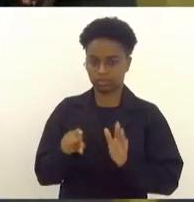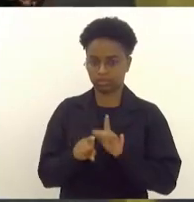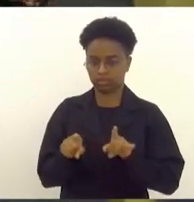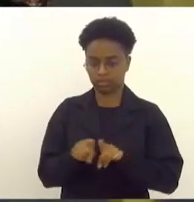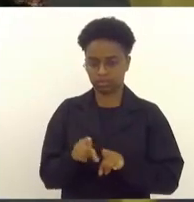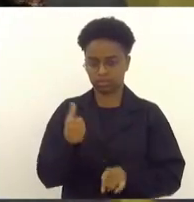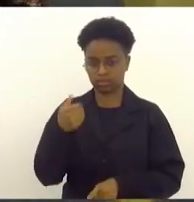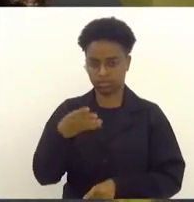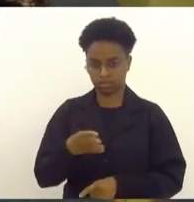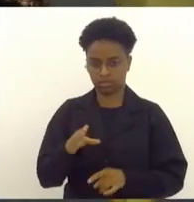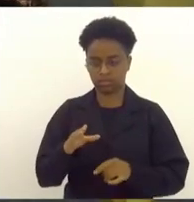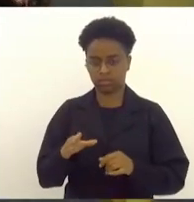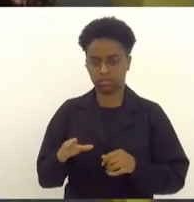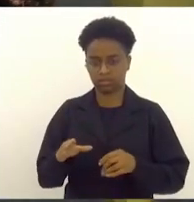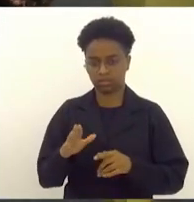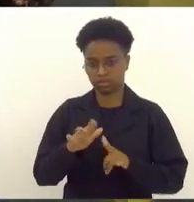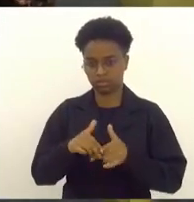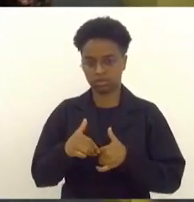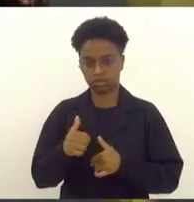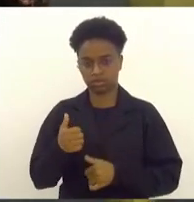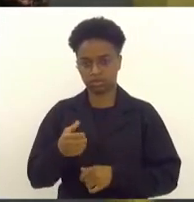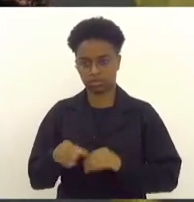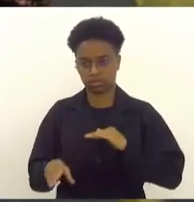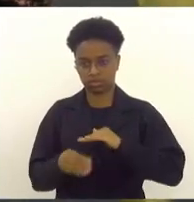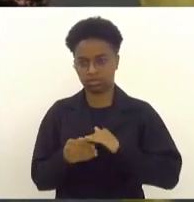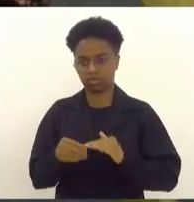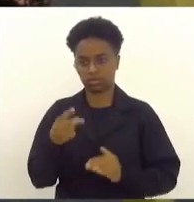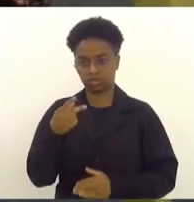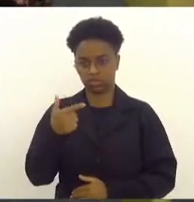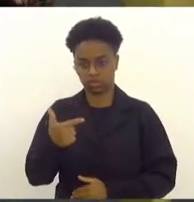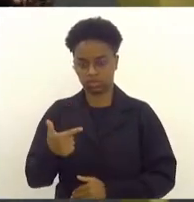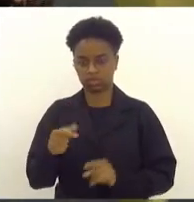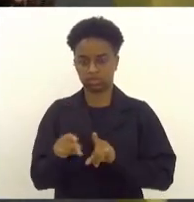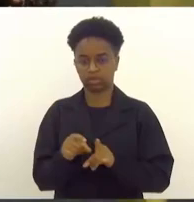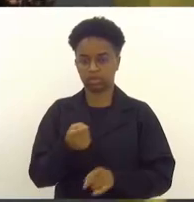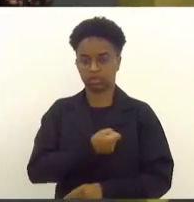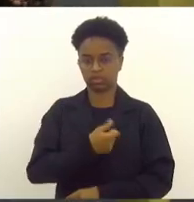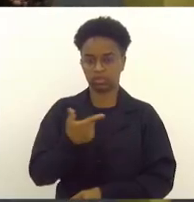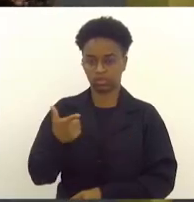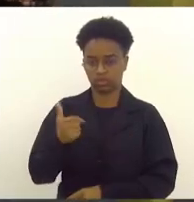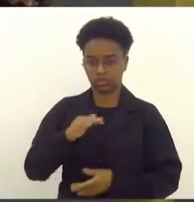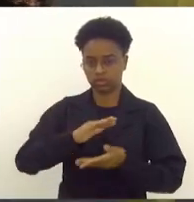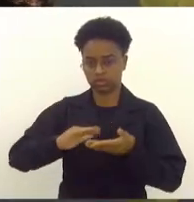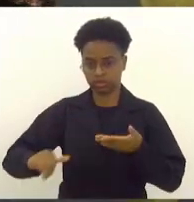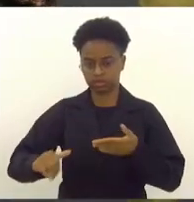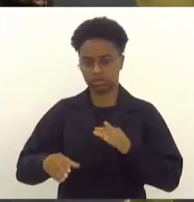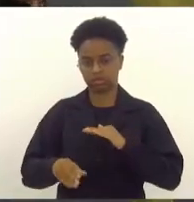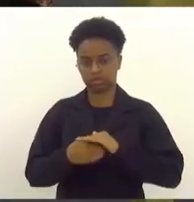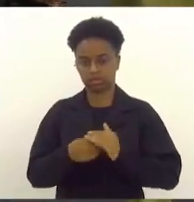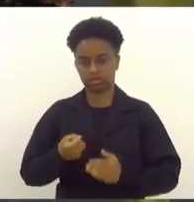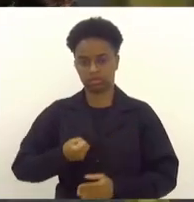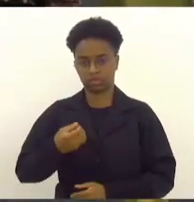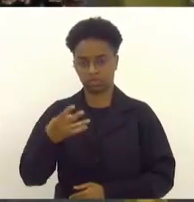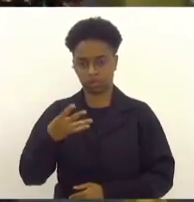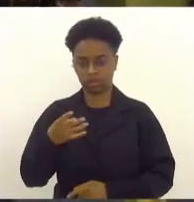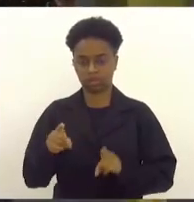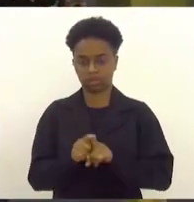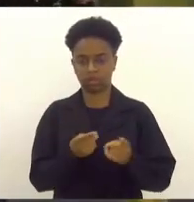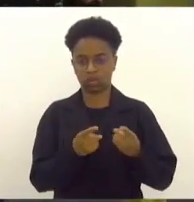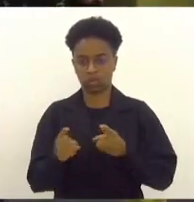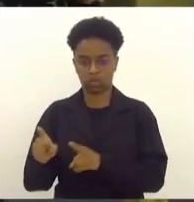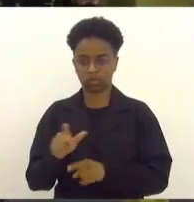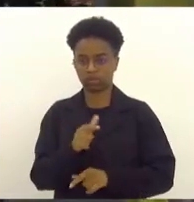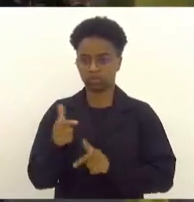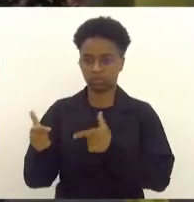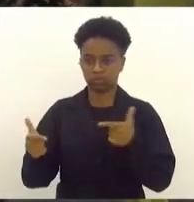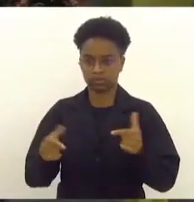pela Emenda 2 da ccj número 12 pela rejeição da emenda número 4 contrário as demais emendas